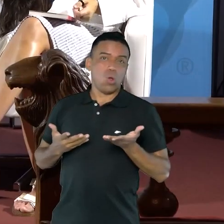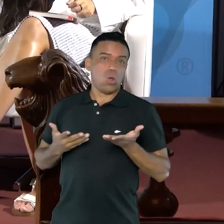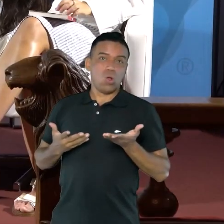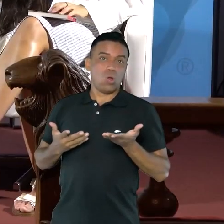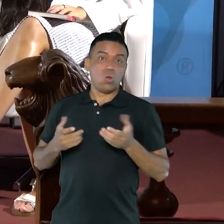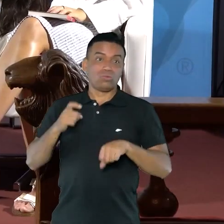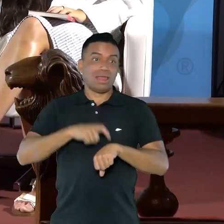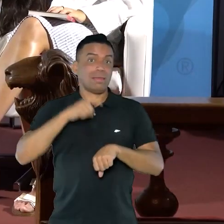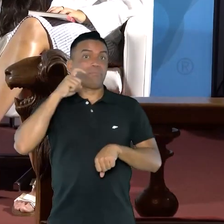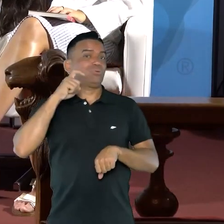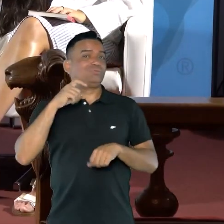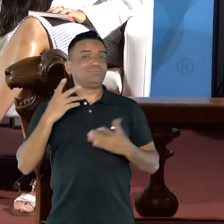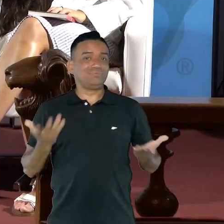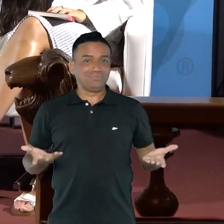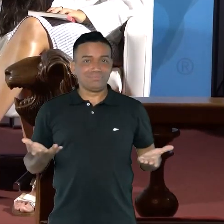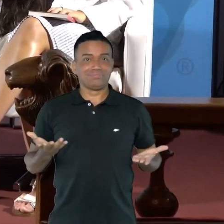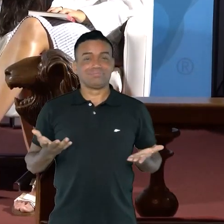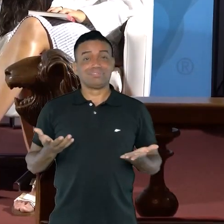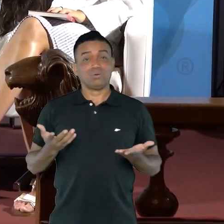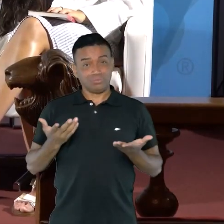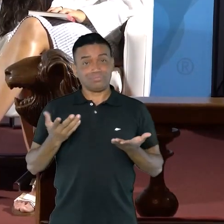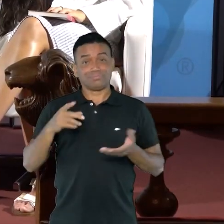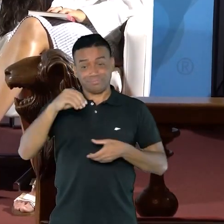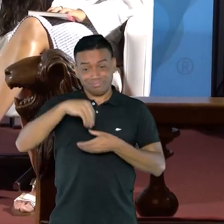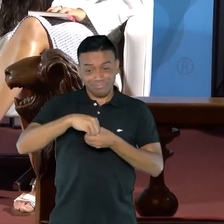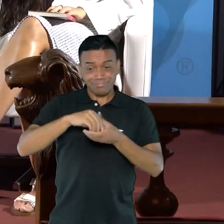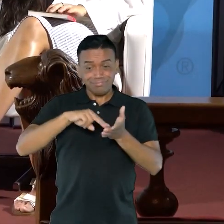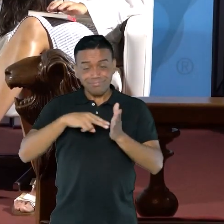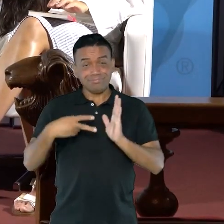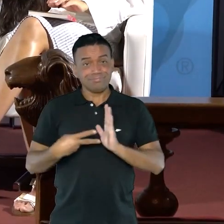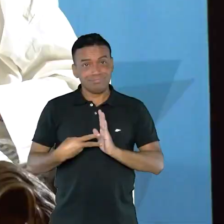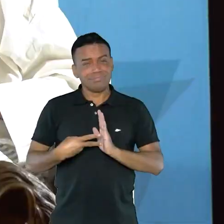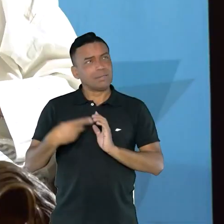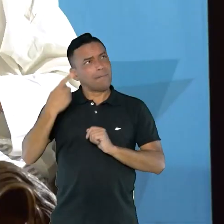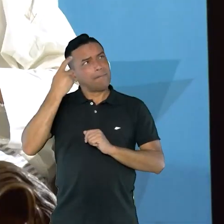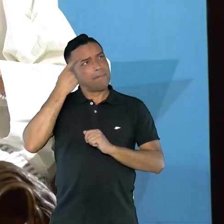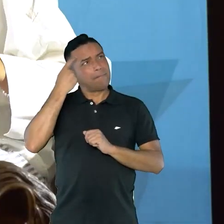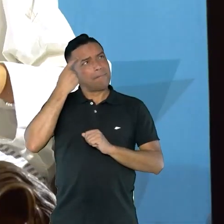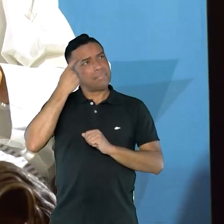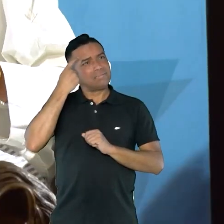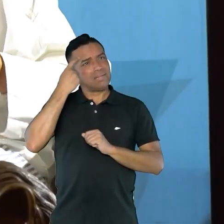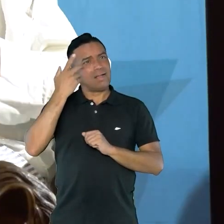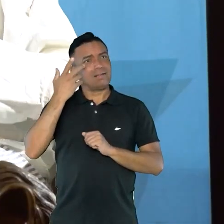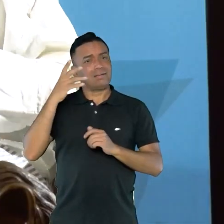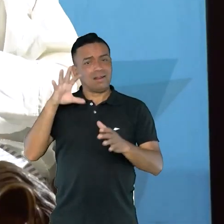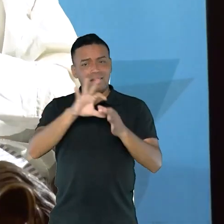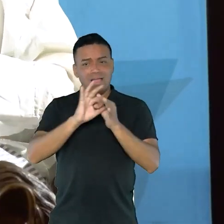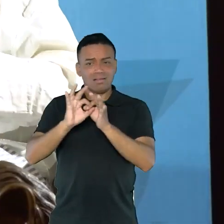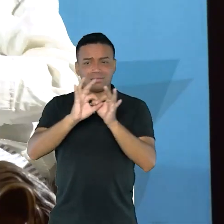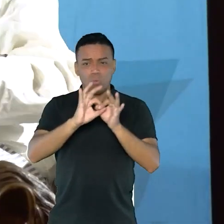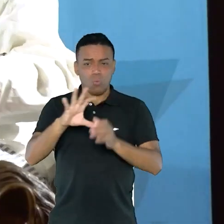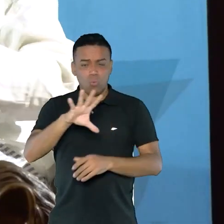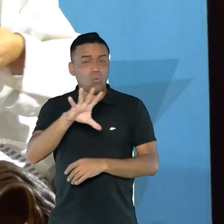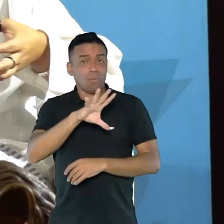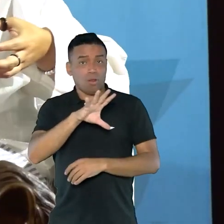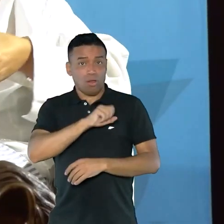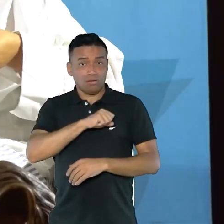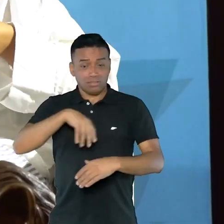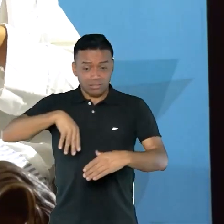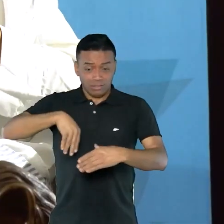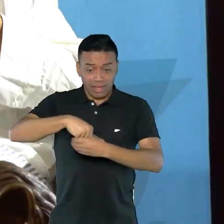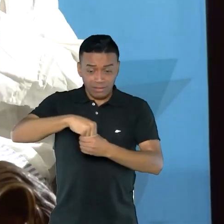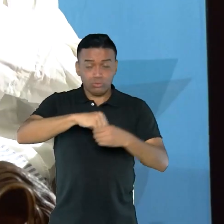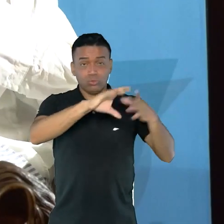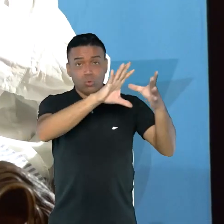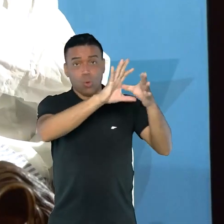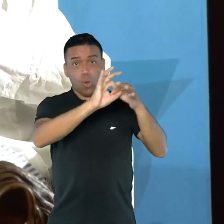temporal, né? Então, nesse sentido, que pensar o vínculo amoroso como parte desse